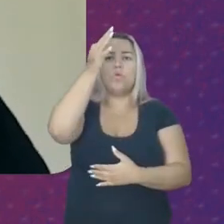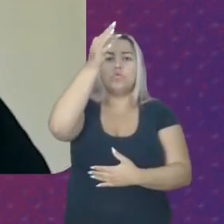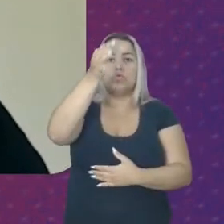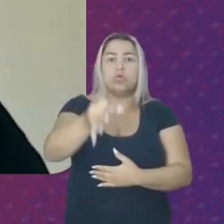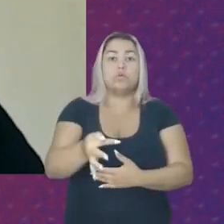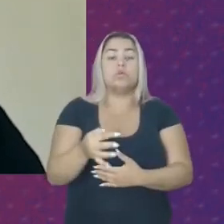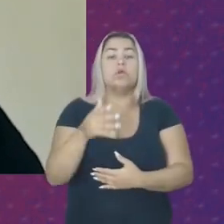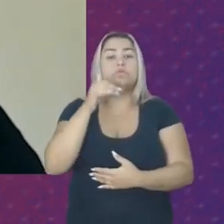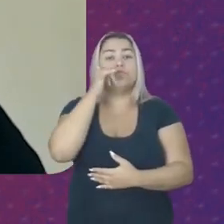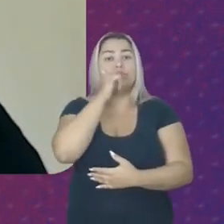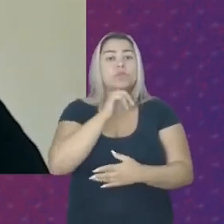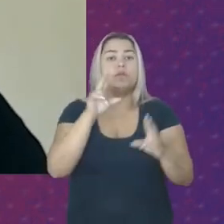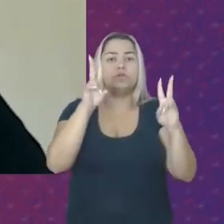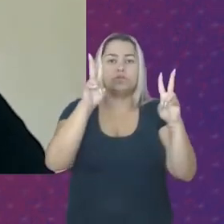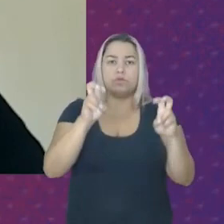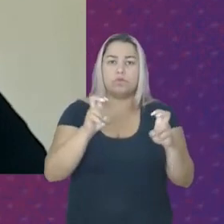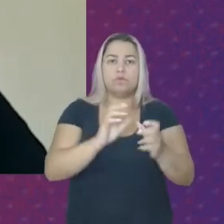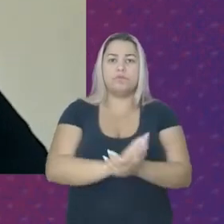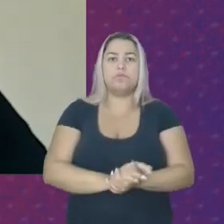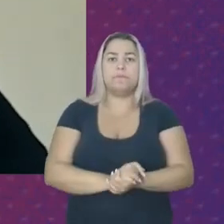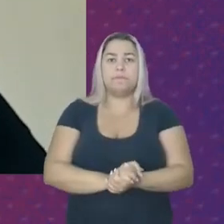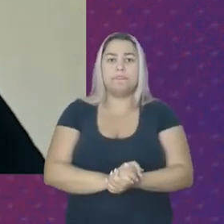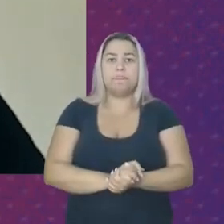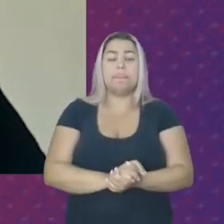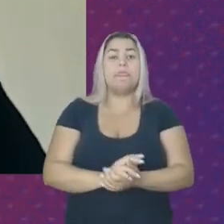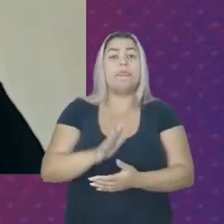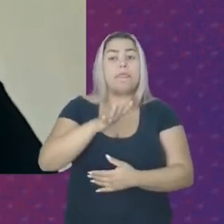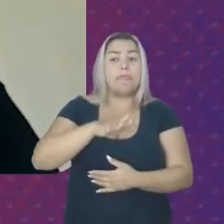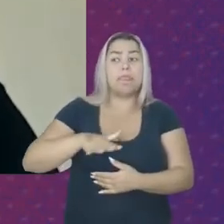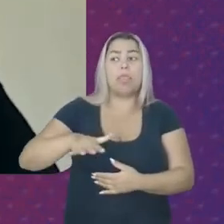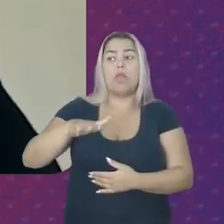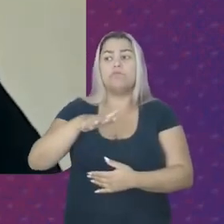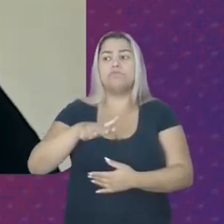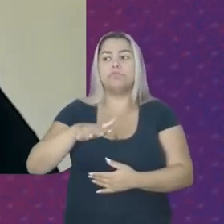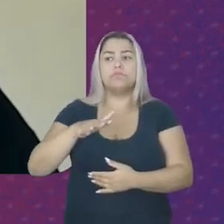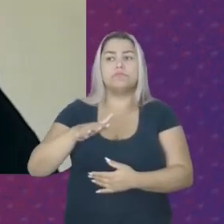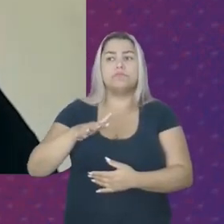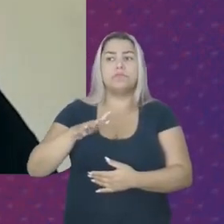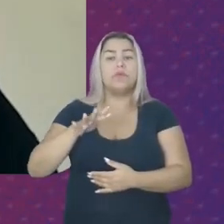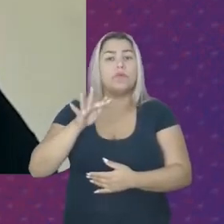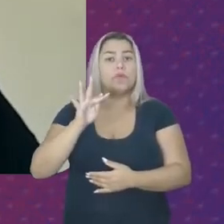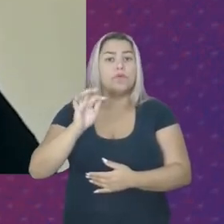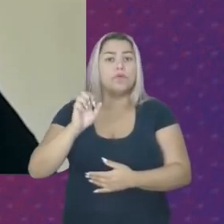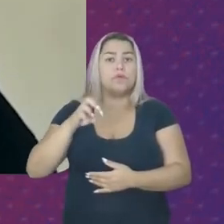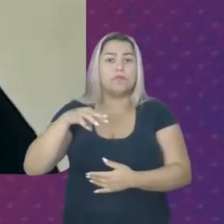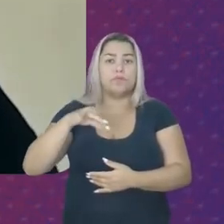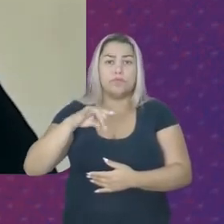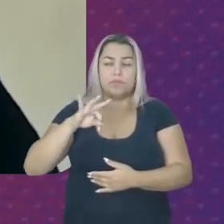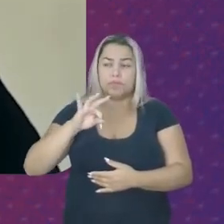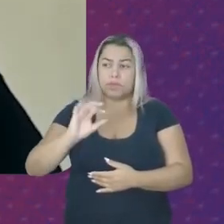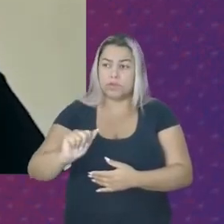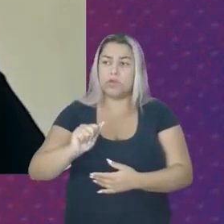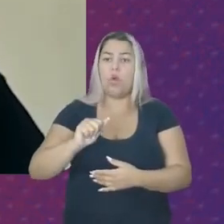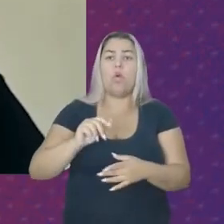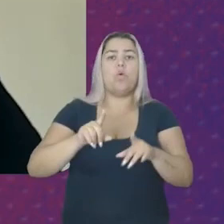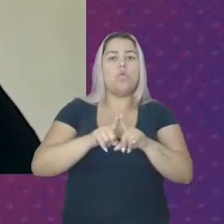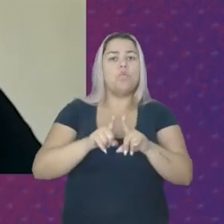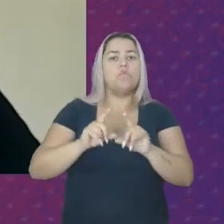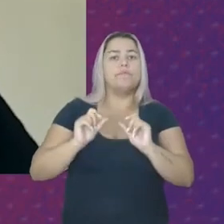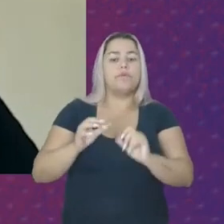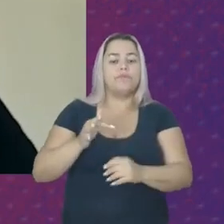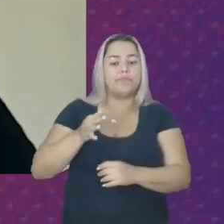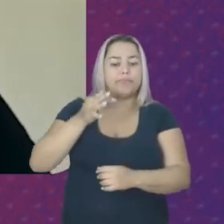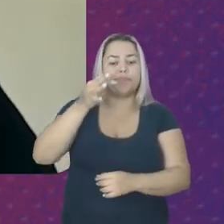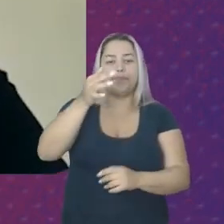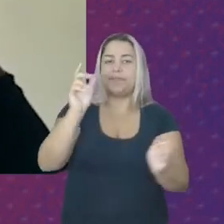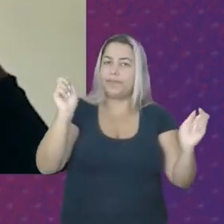dessas mulheres sobre isso? Qual é a nossa visão feminista, inclusive, sobre um futuro que precisa do meio ambiente para